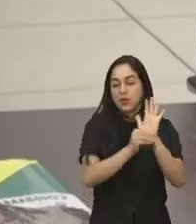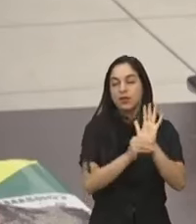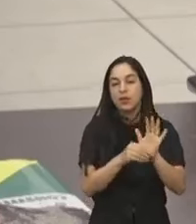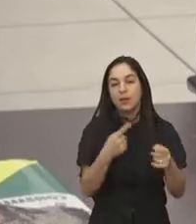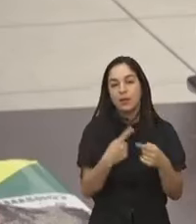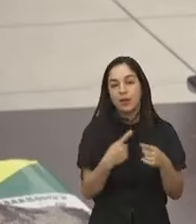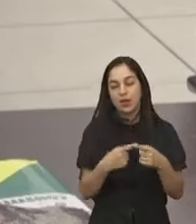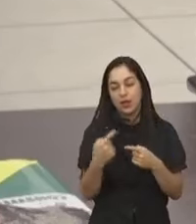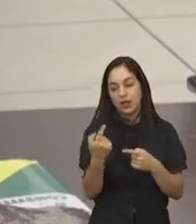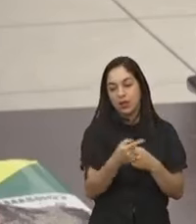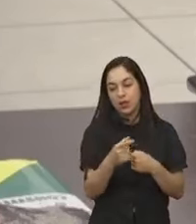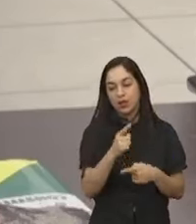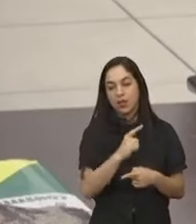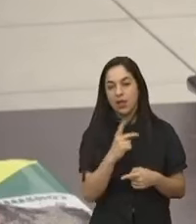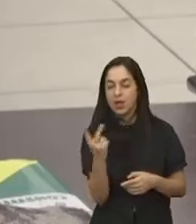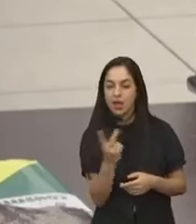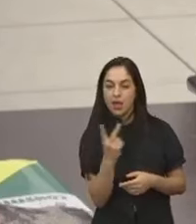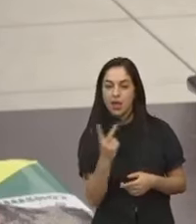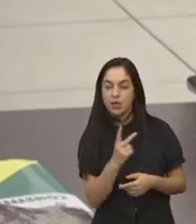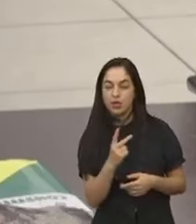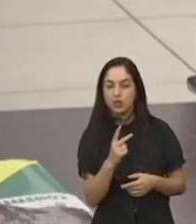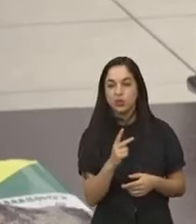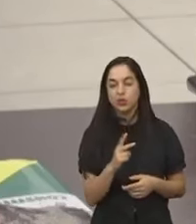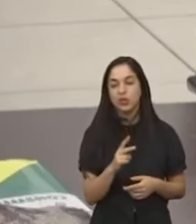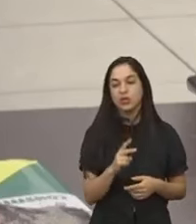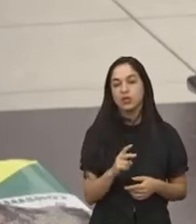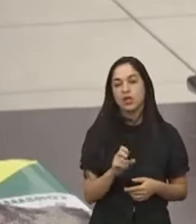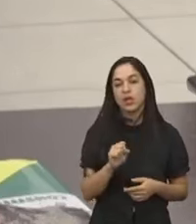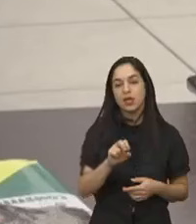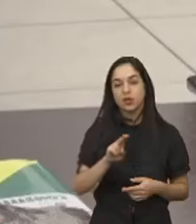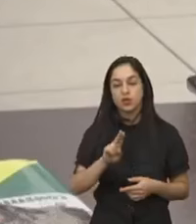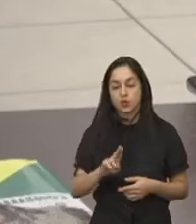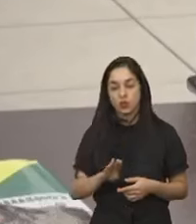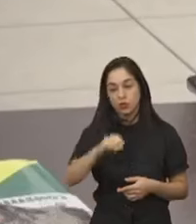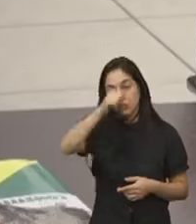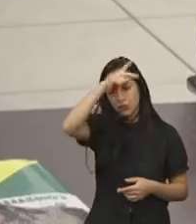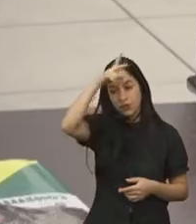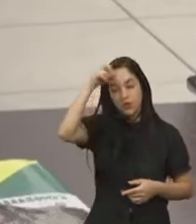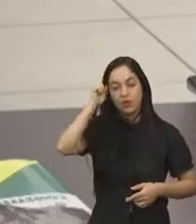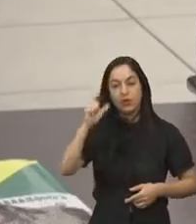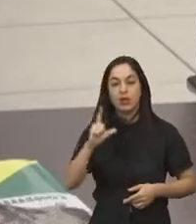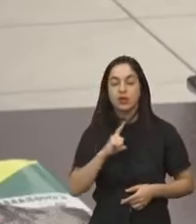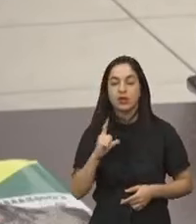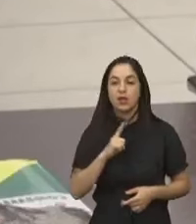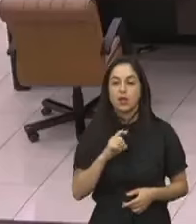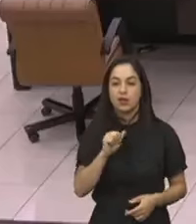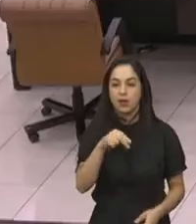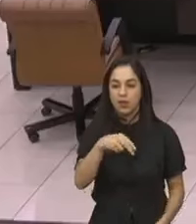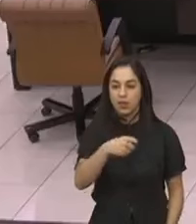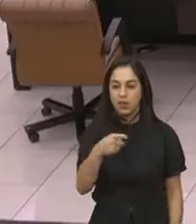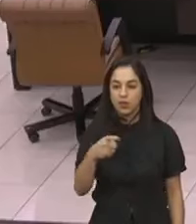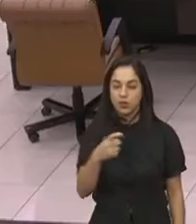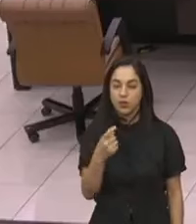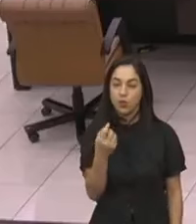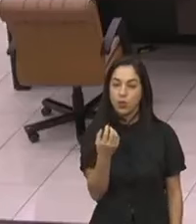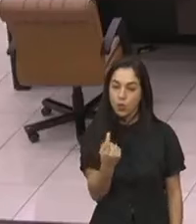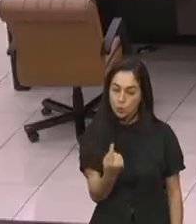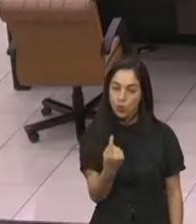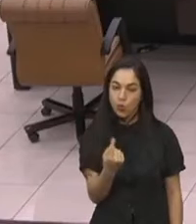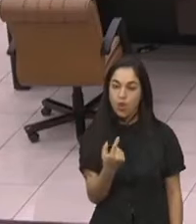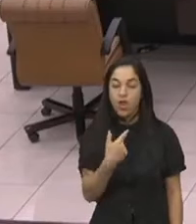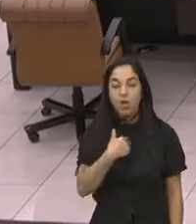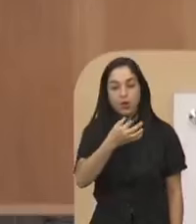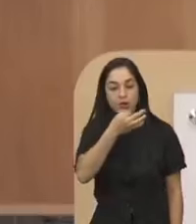ele está contemplando as duas subprefeituras e tem um impacto econômico-financeiro que está no anexo 1. Perfeito. Então, eu tenho uma sugestão de como